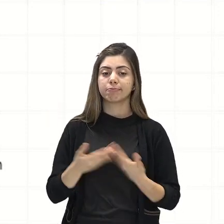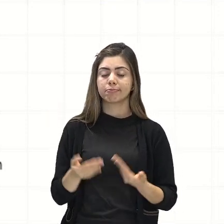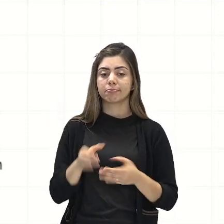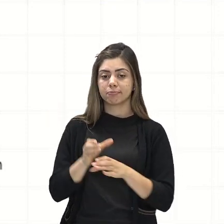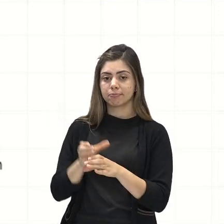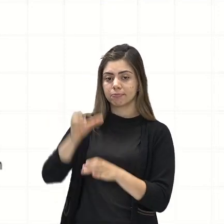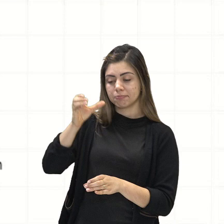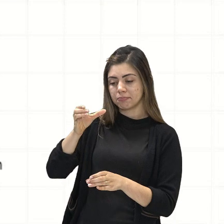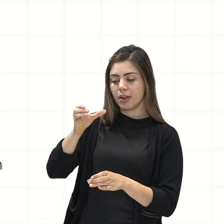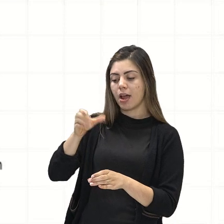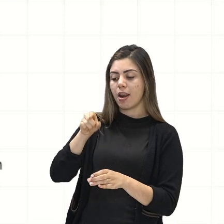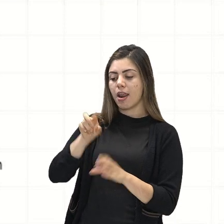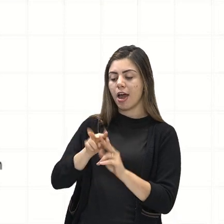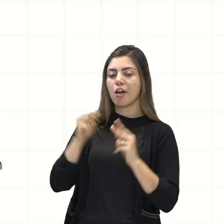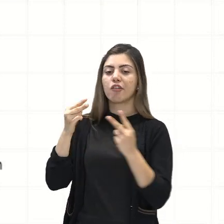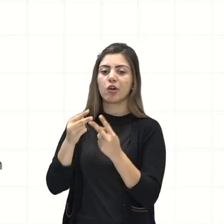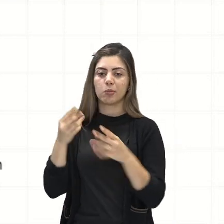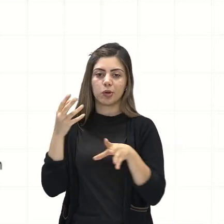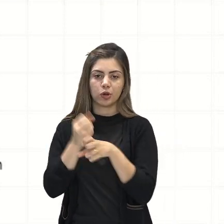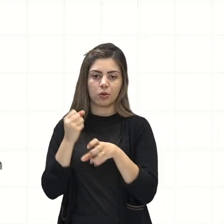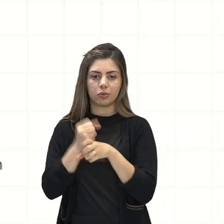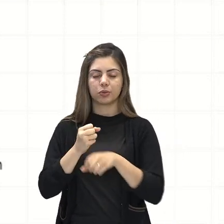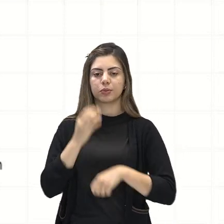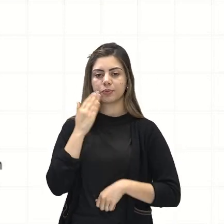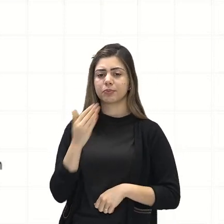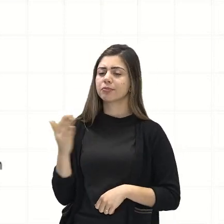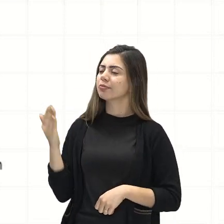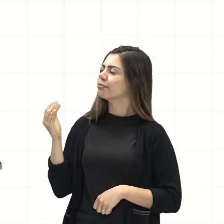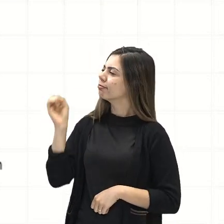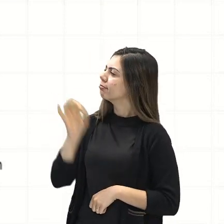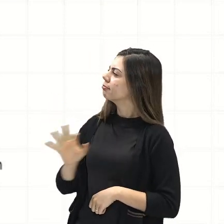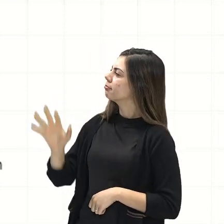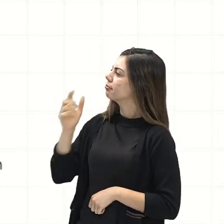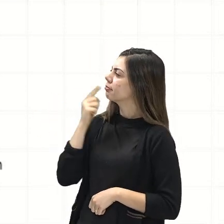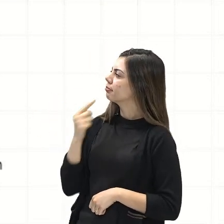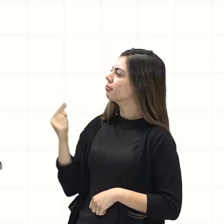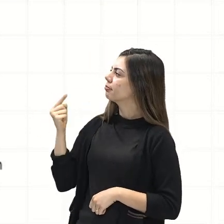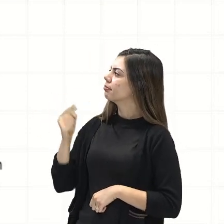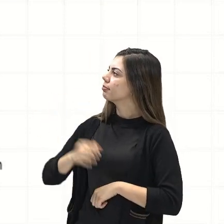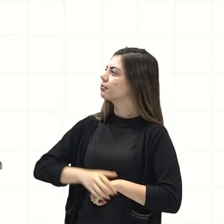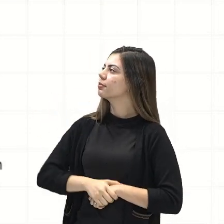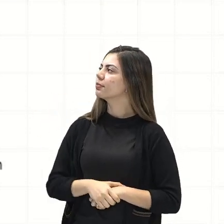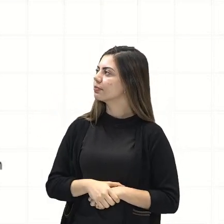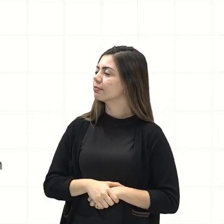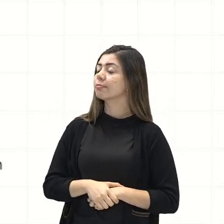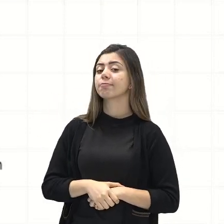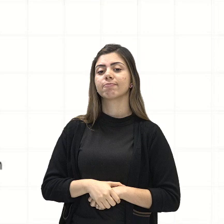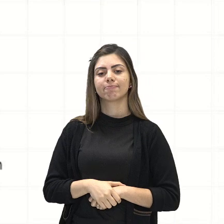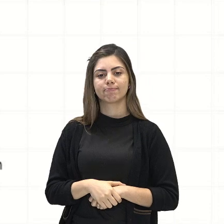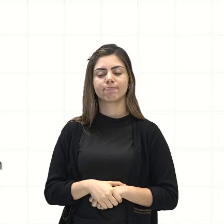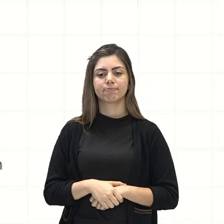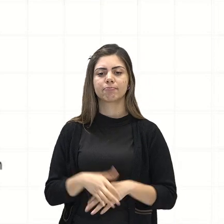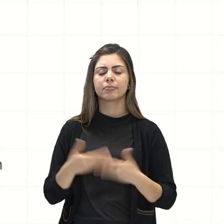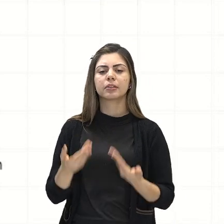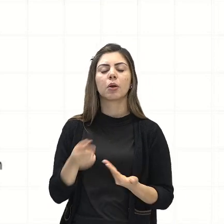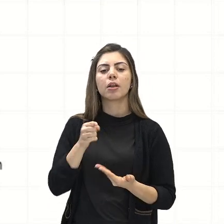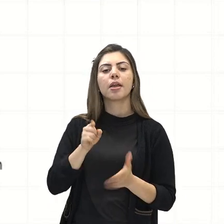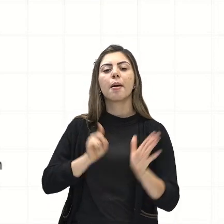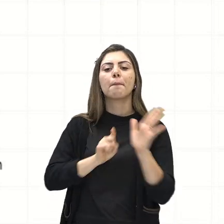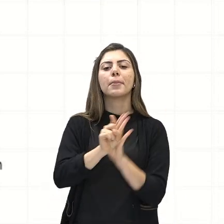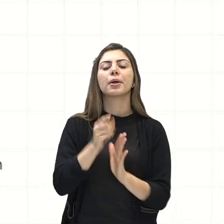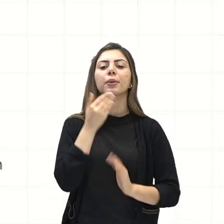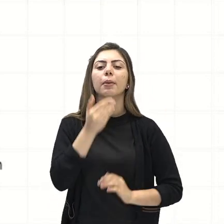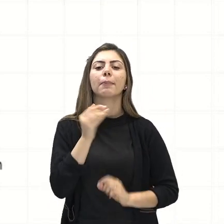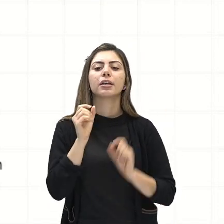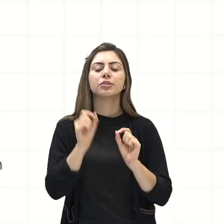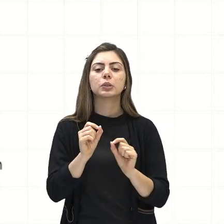o volume do cilindro a seguir. Olha só, pessoal, está sendo solicitado para